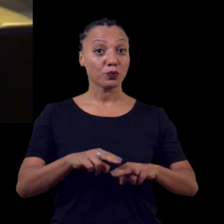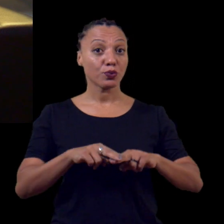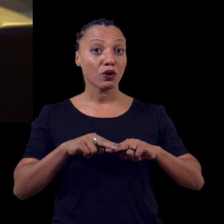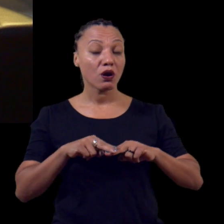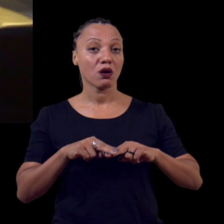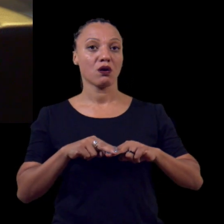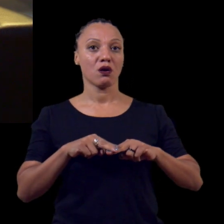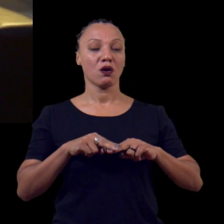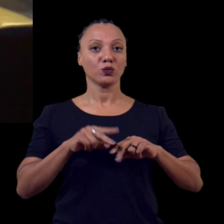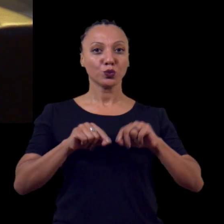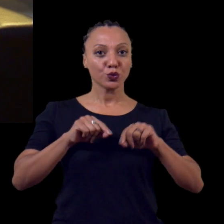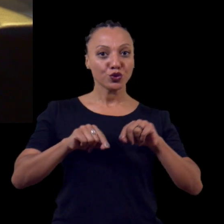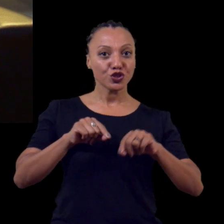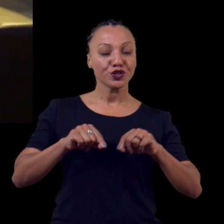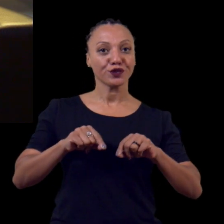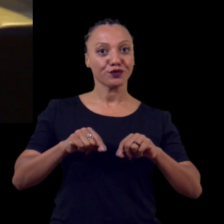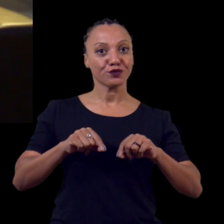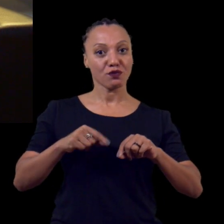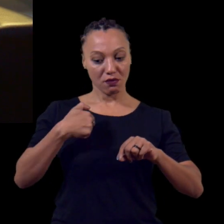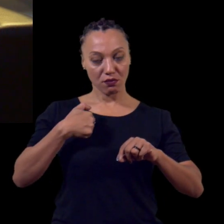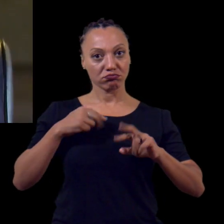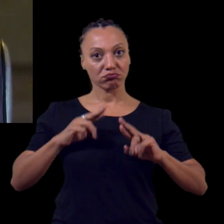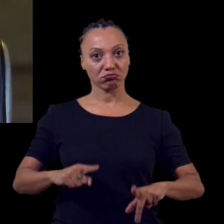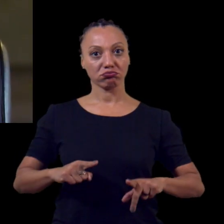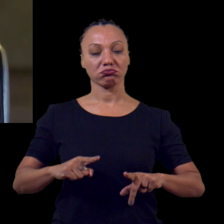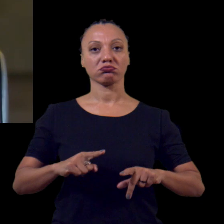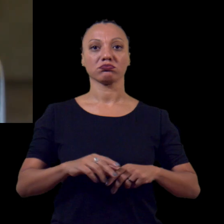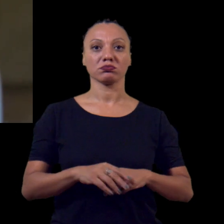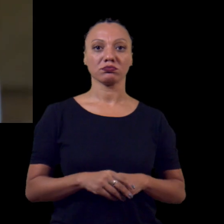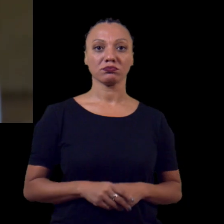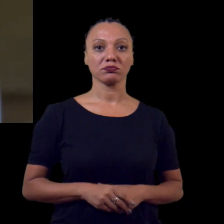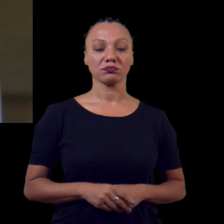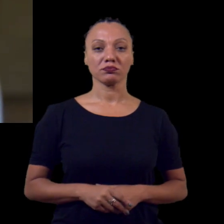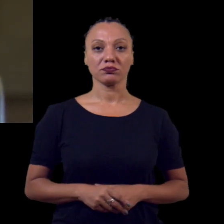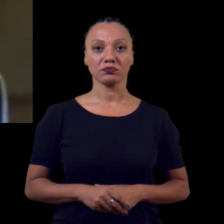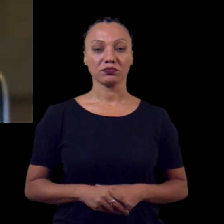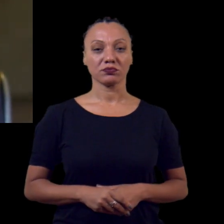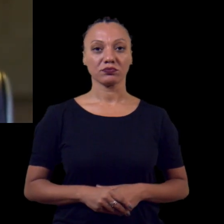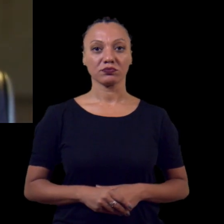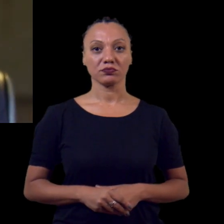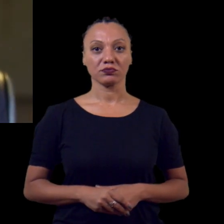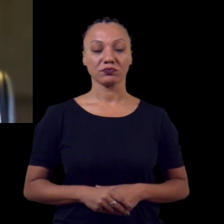foi por esse motivo que eu tive essa diferença.